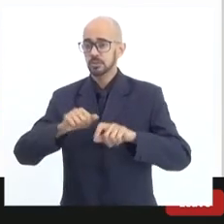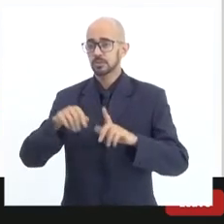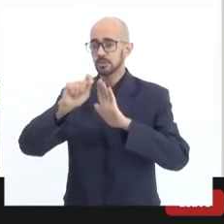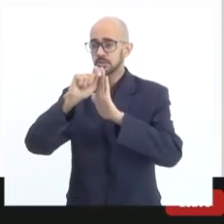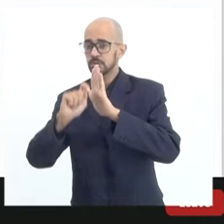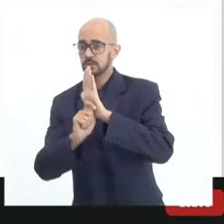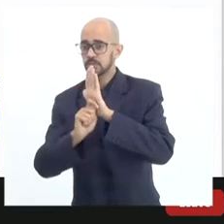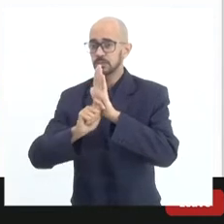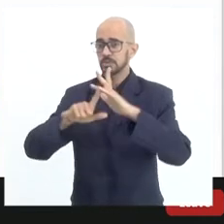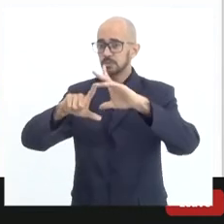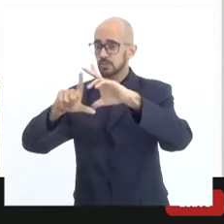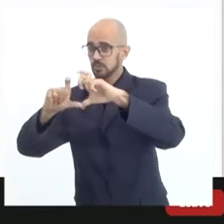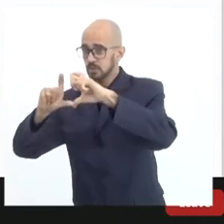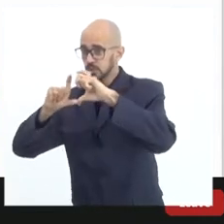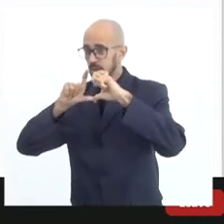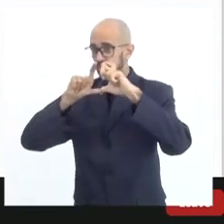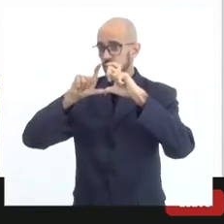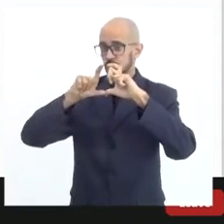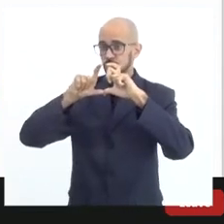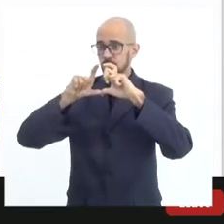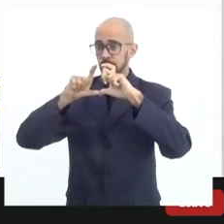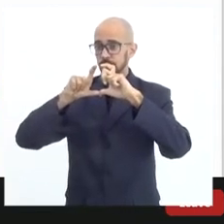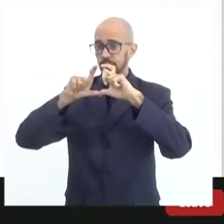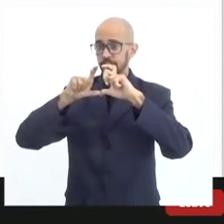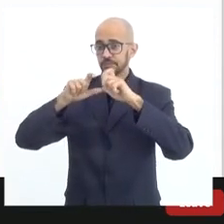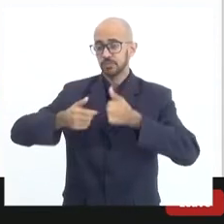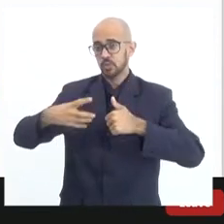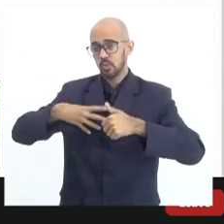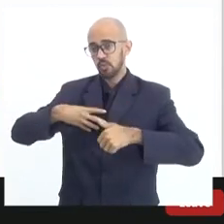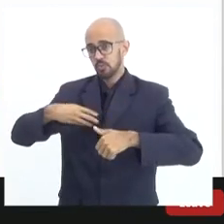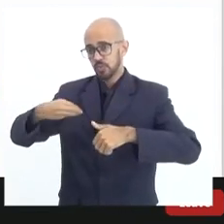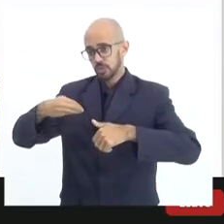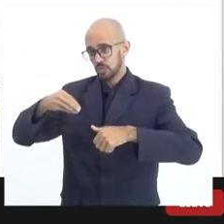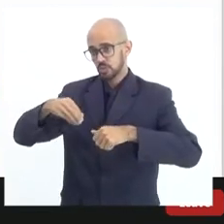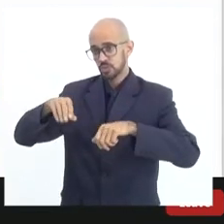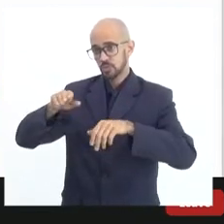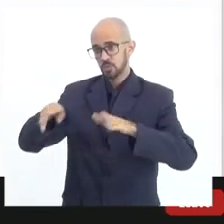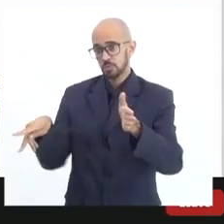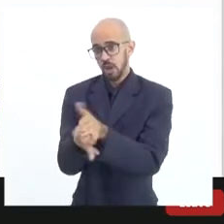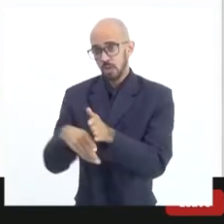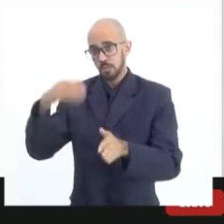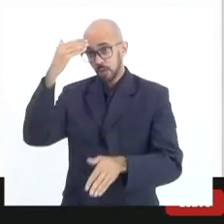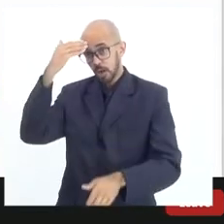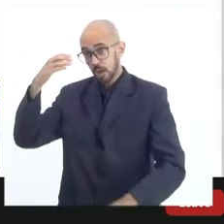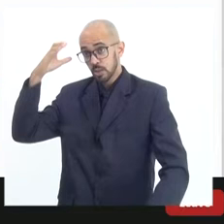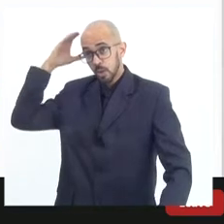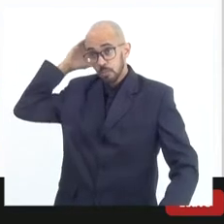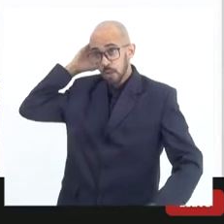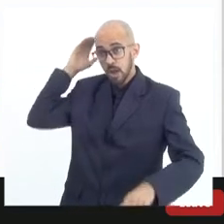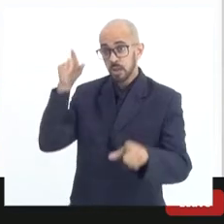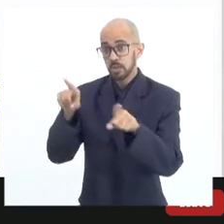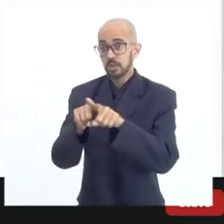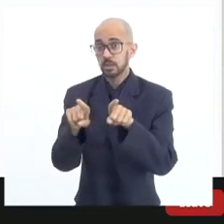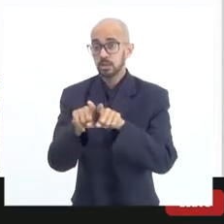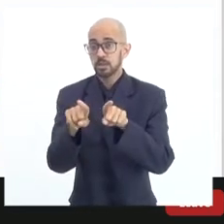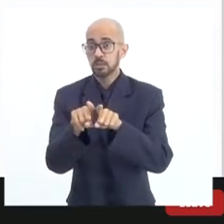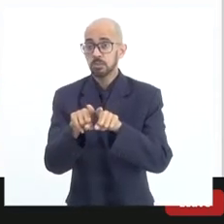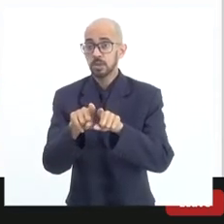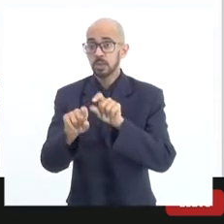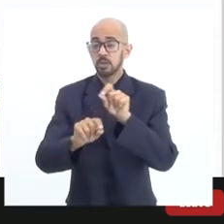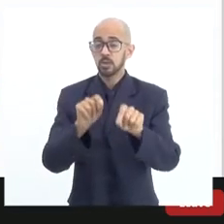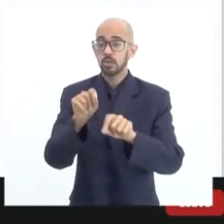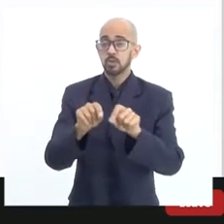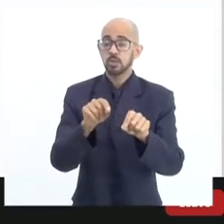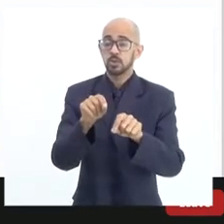de fotografias que fazemos com crianças de candomblé, então nós disparamos uma campanha, O Terreiro é Direito da